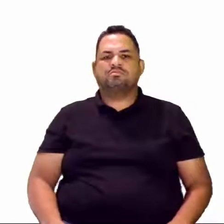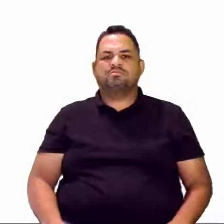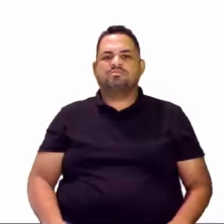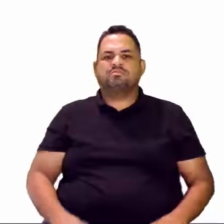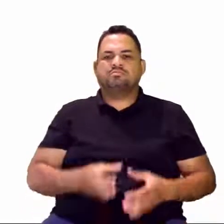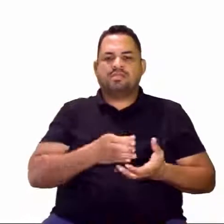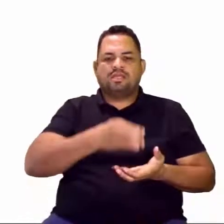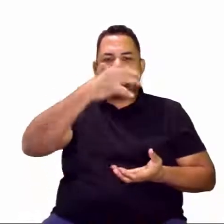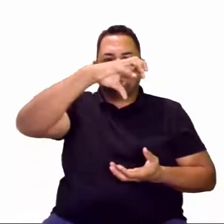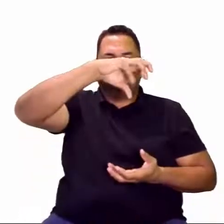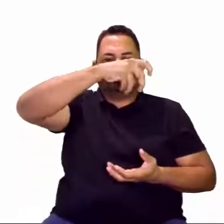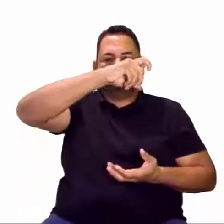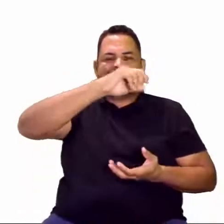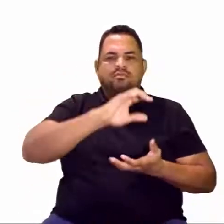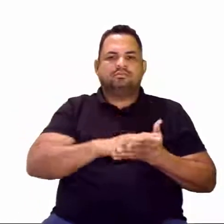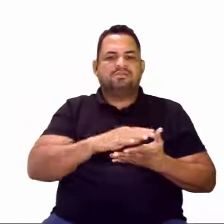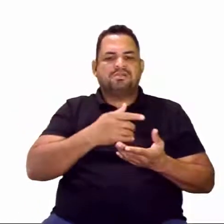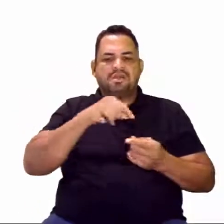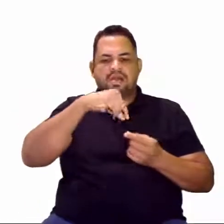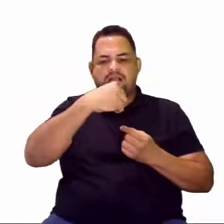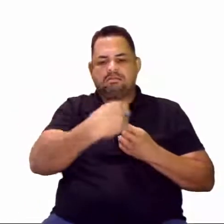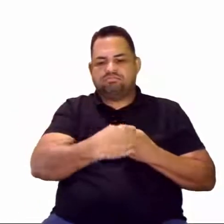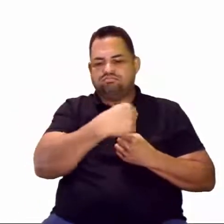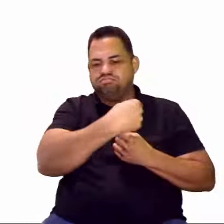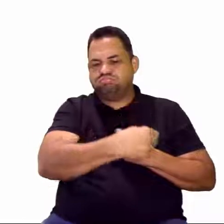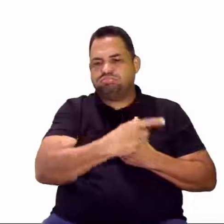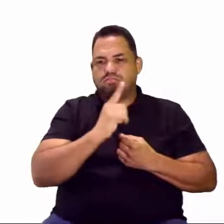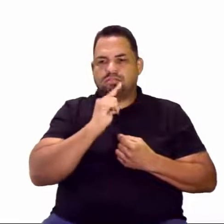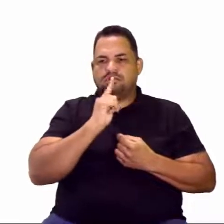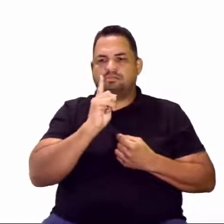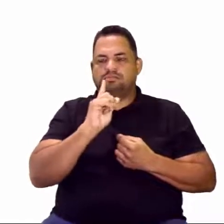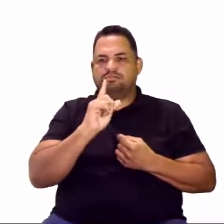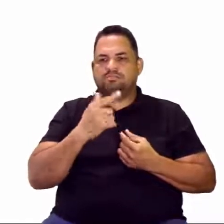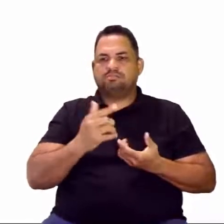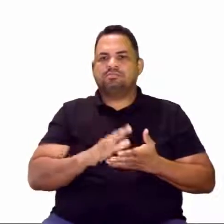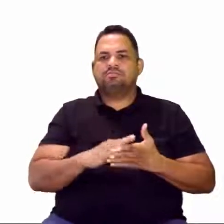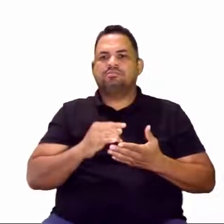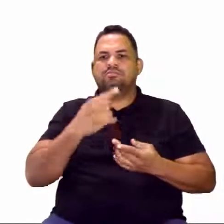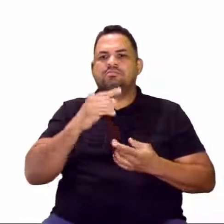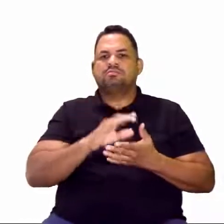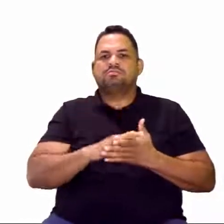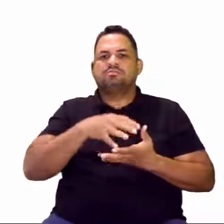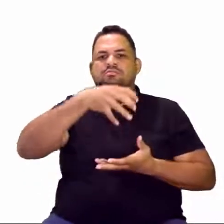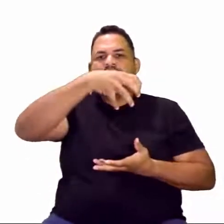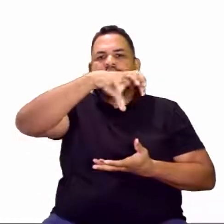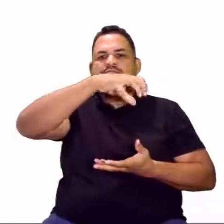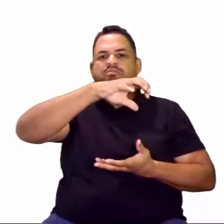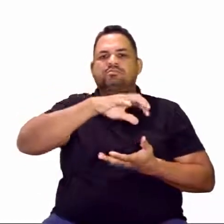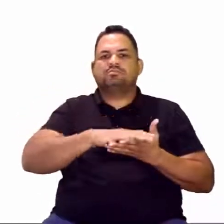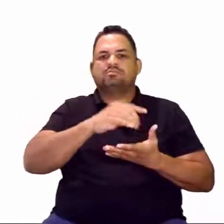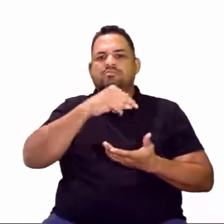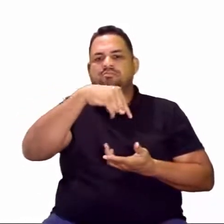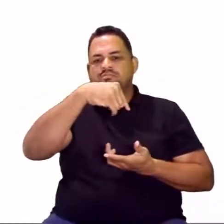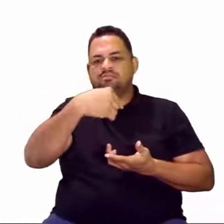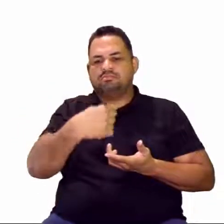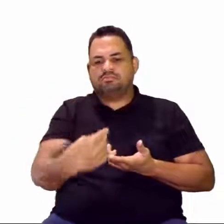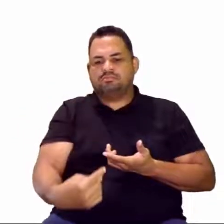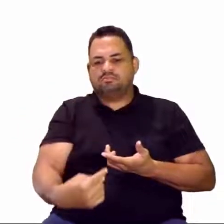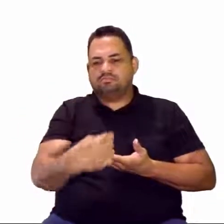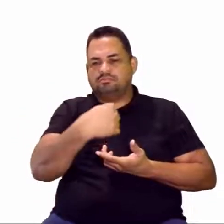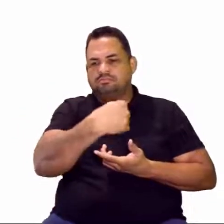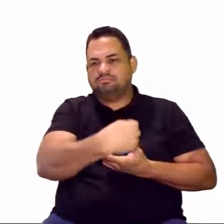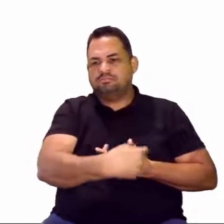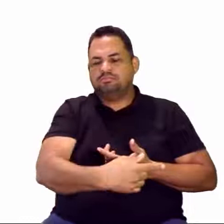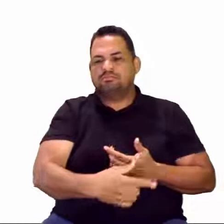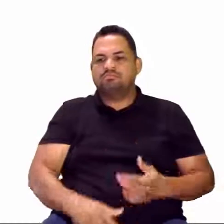garrafa tampada, a água não vazou por nenhum dos orifícios e com a garrafa destampada, ela observou o